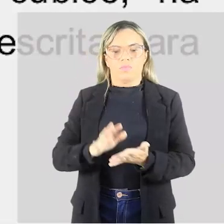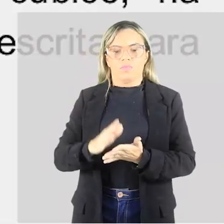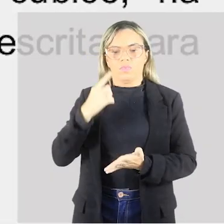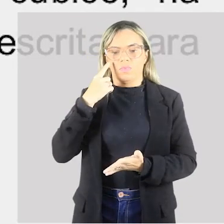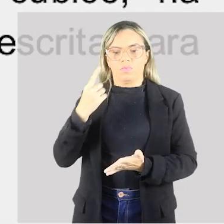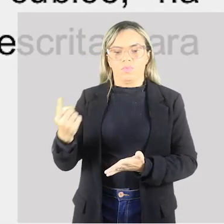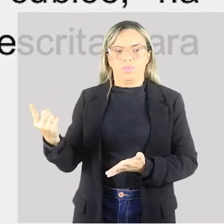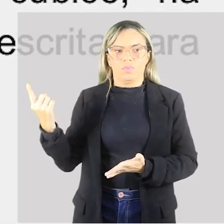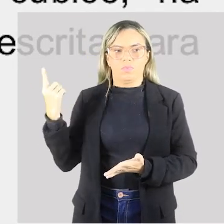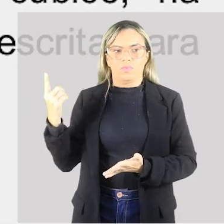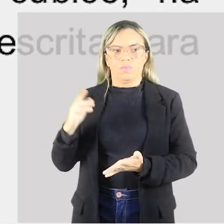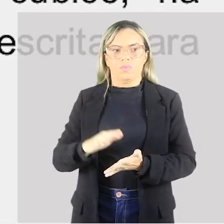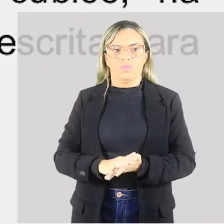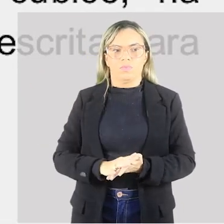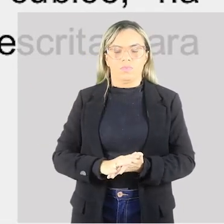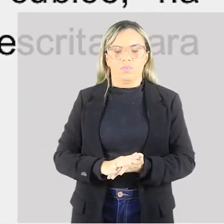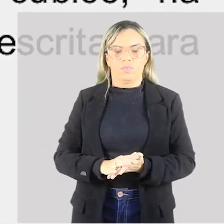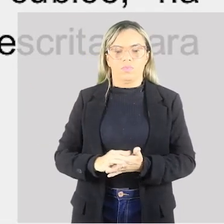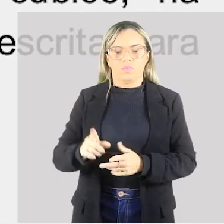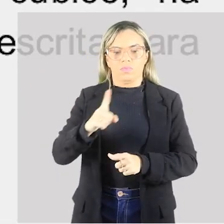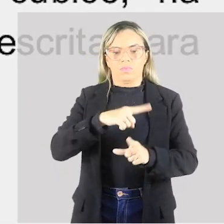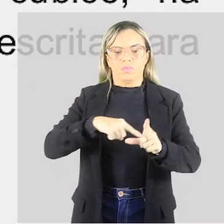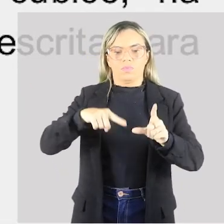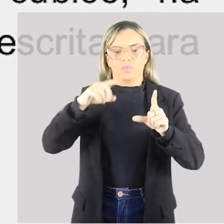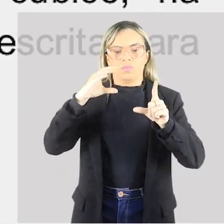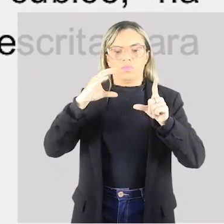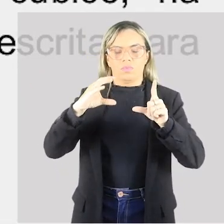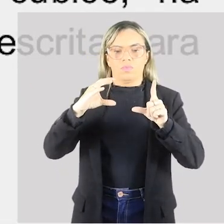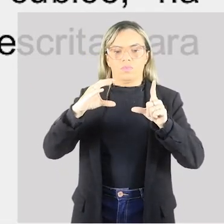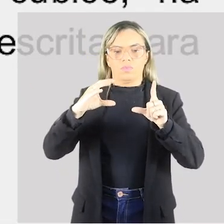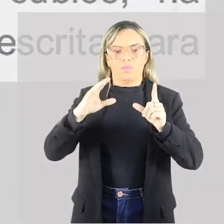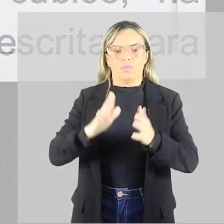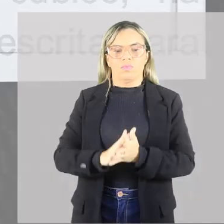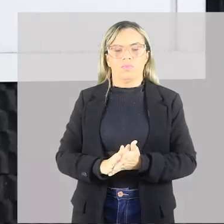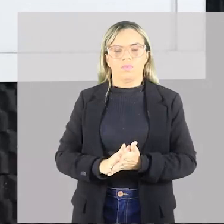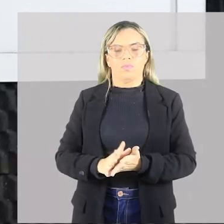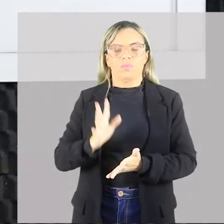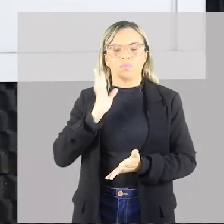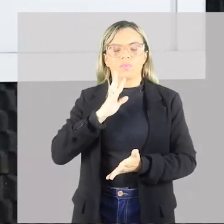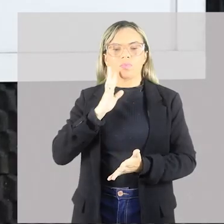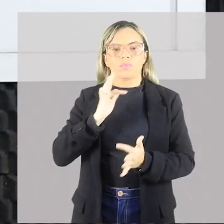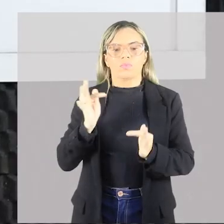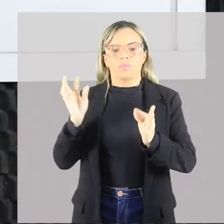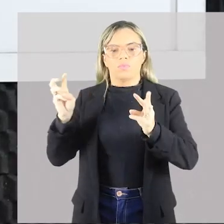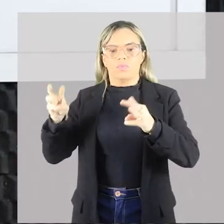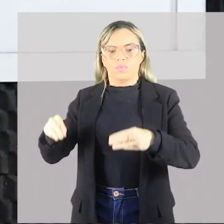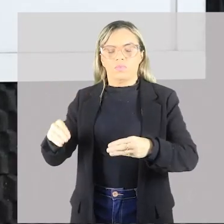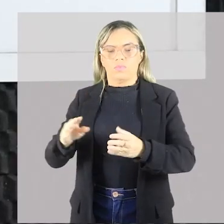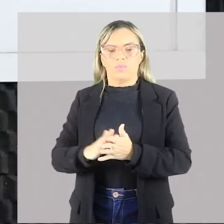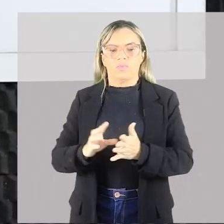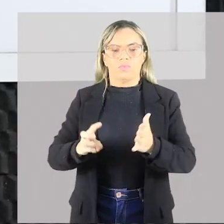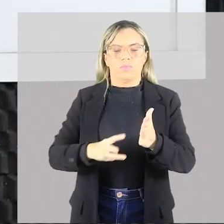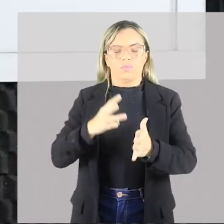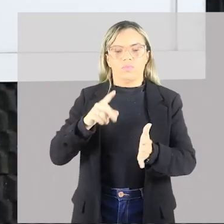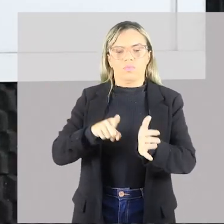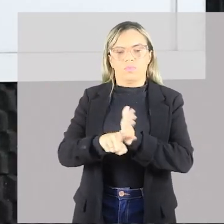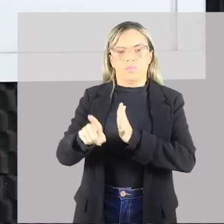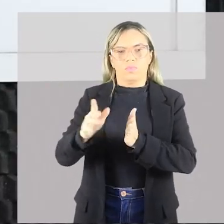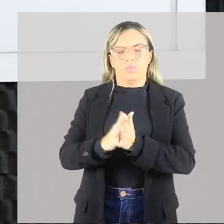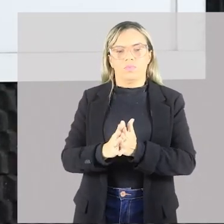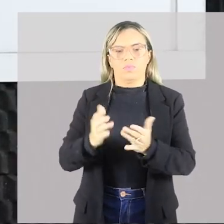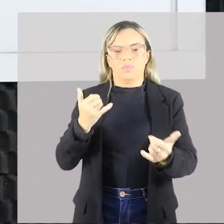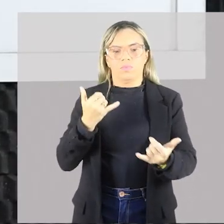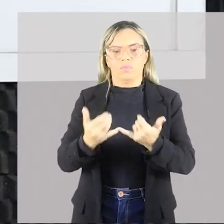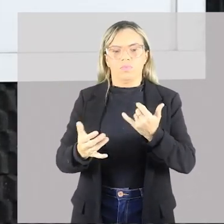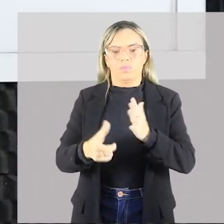questão é a letra C de casa. Certo? Beleza, vamos para a nossa última questão. Uma questão até bem parecida